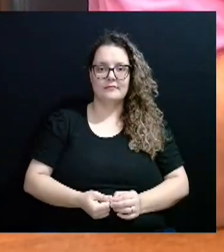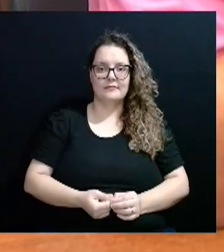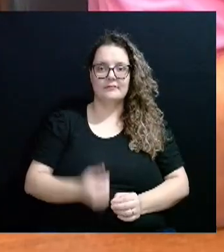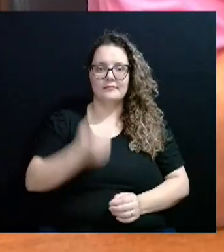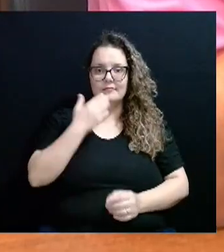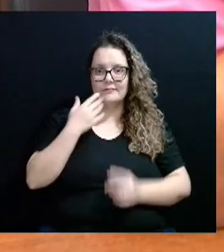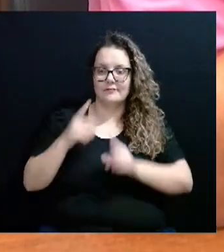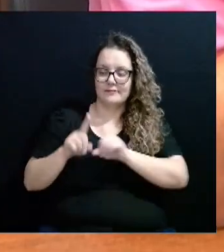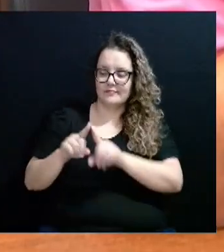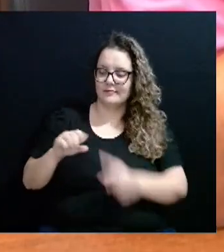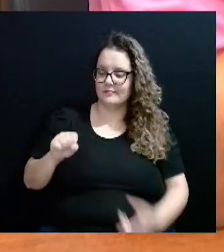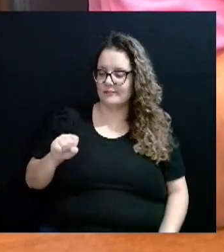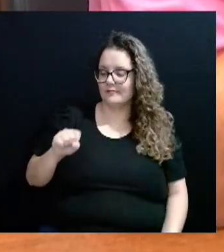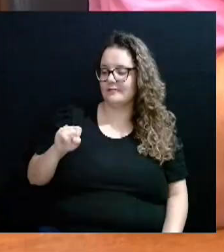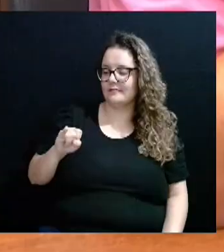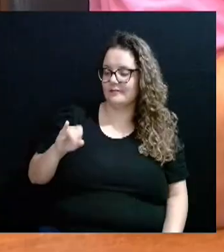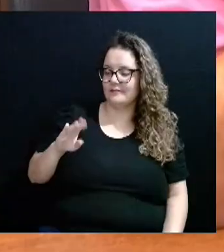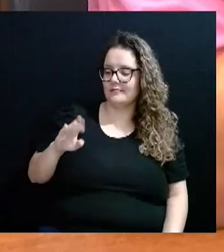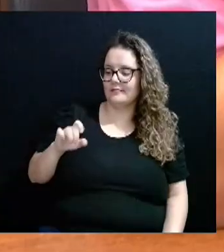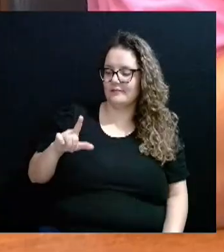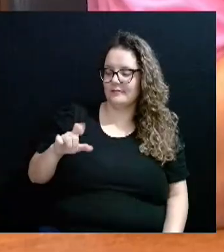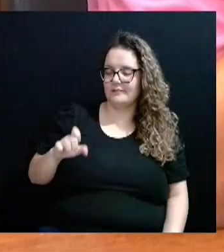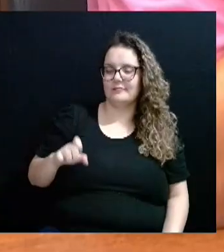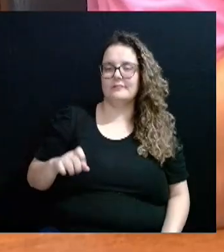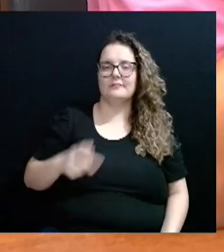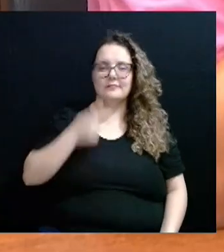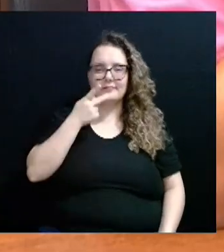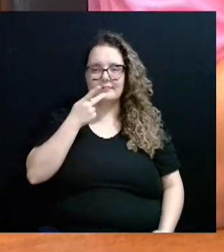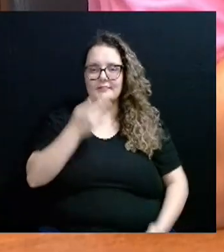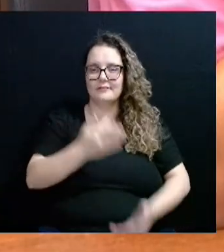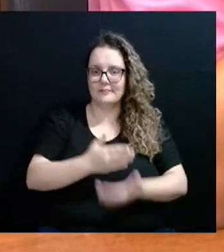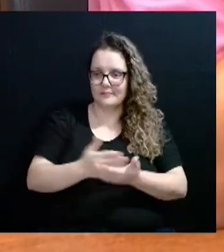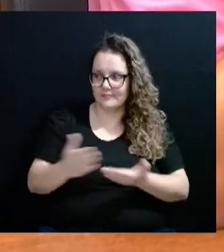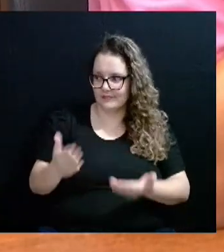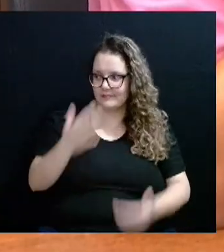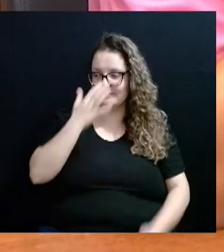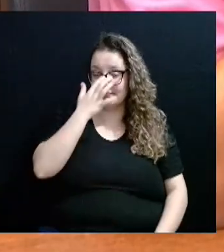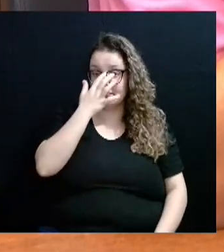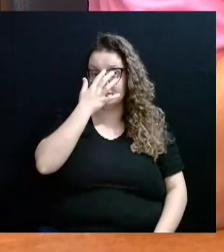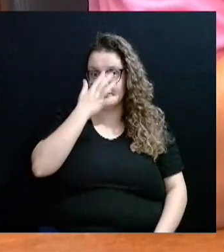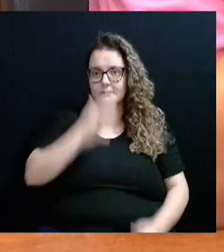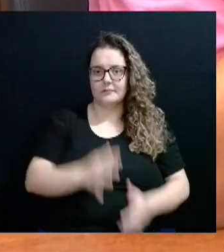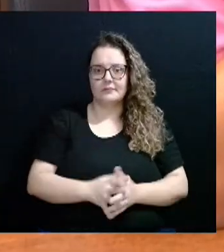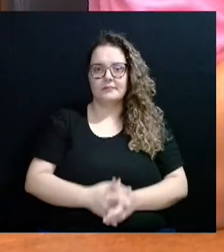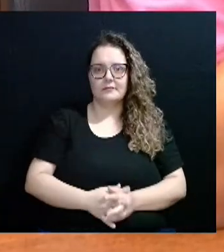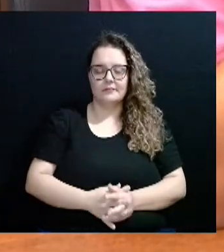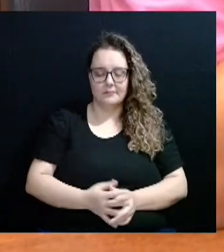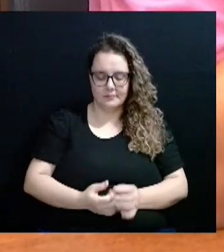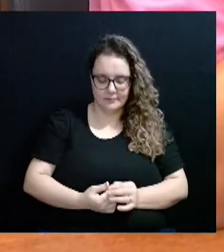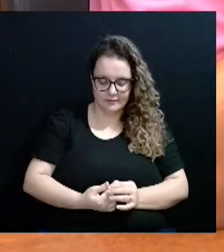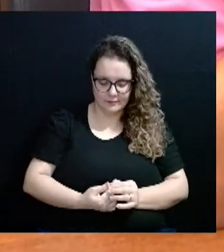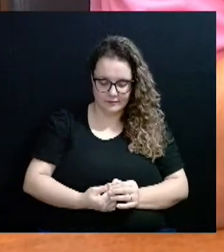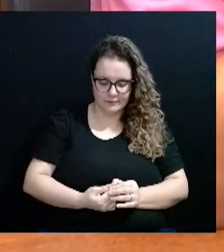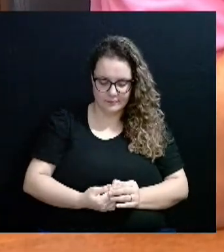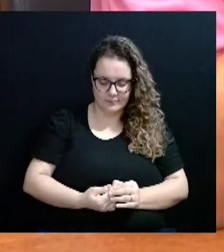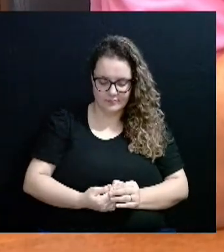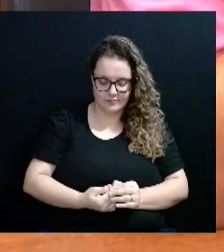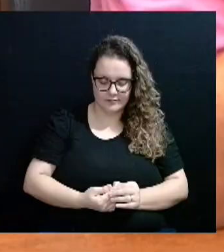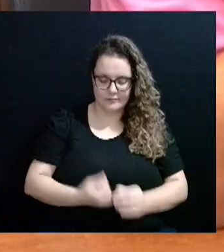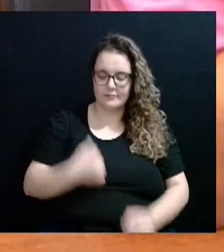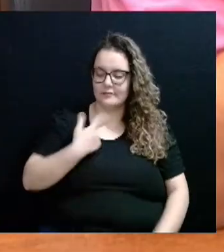possa fazer uma saudação inicial aqui. E a gente, mais uma vez, agradece a presença da Cibele